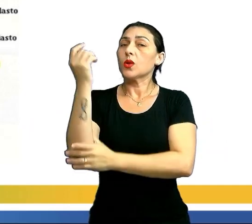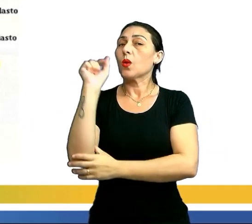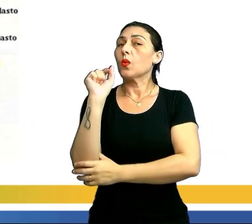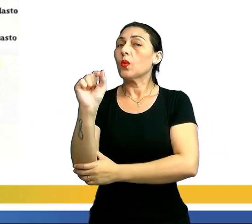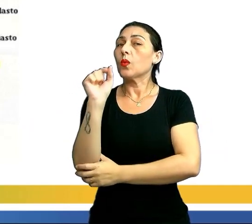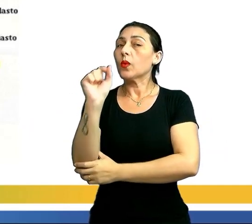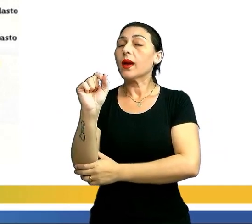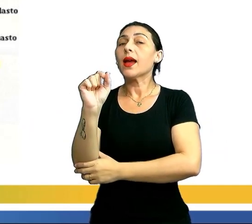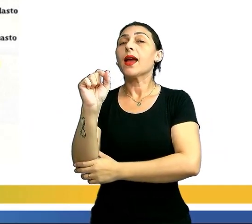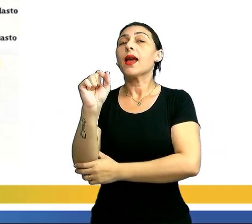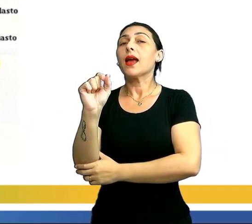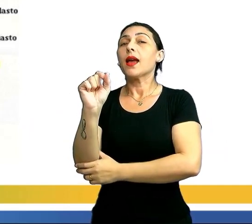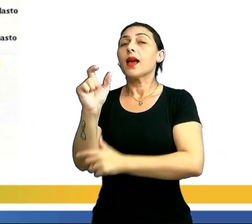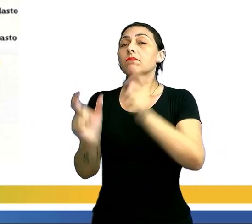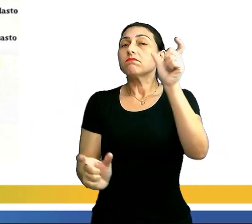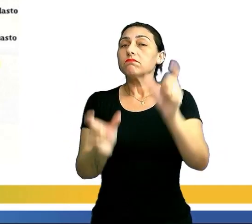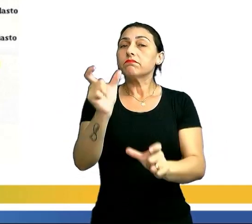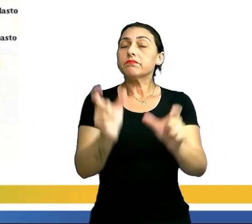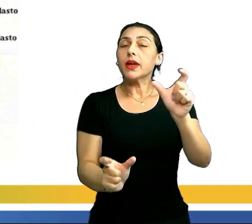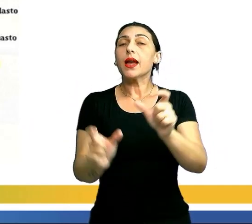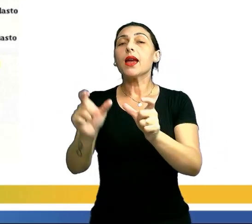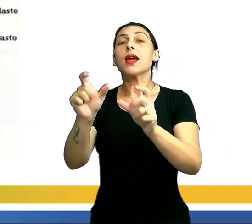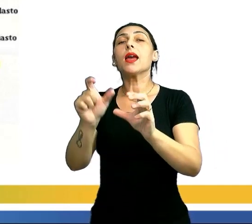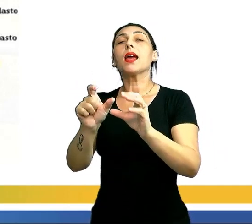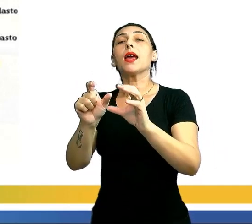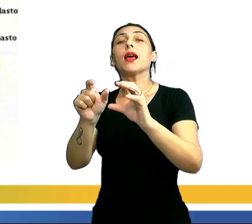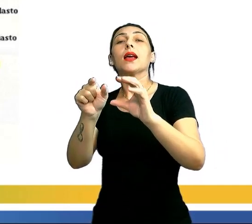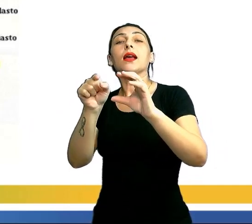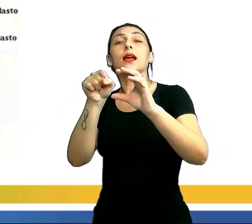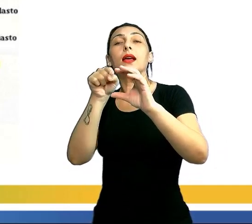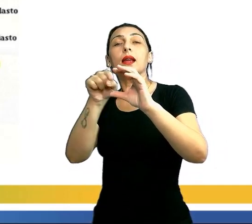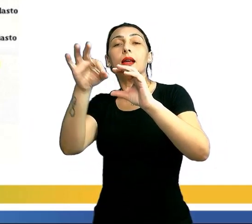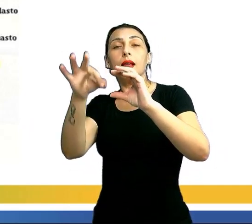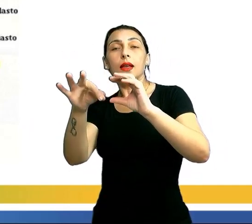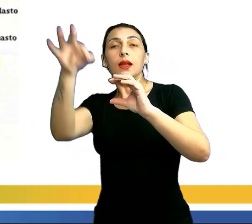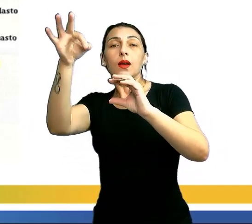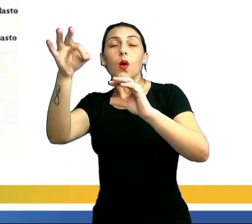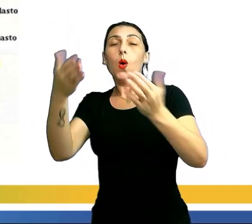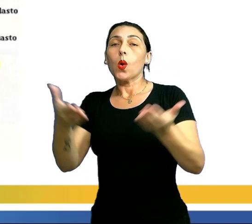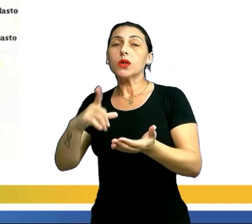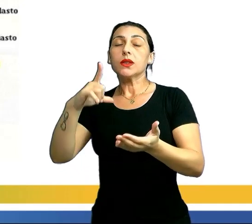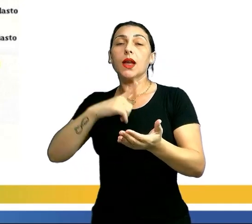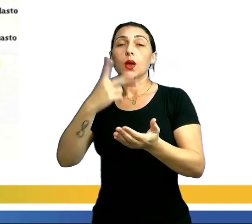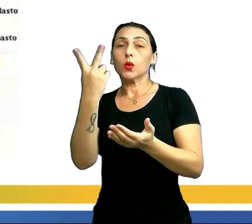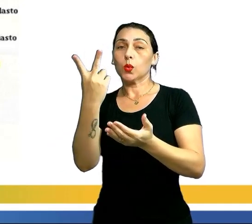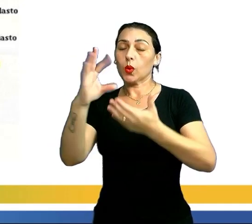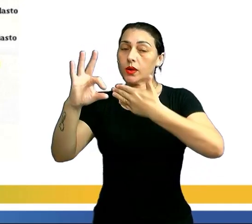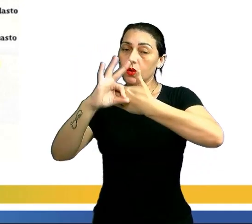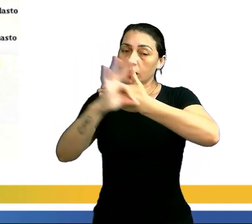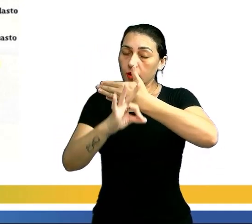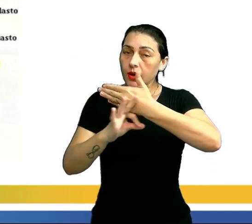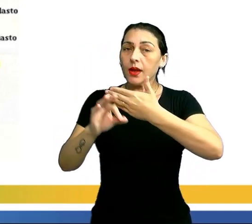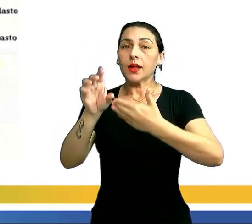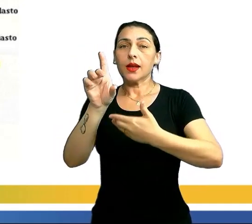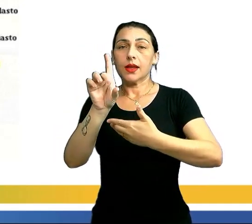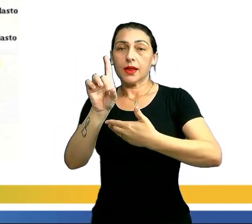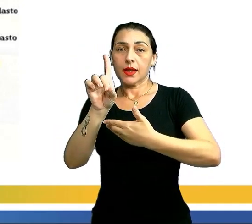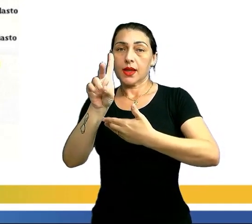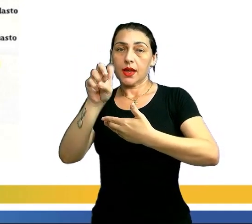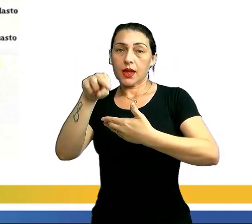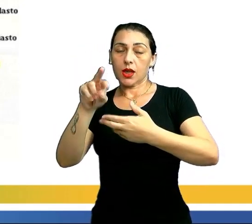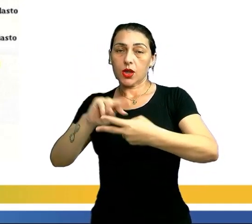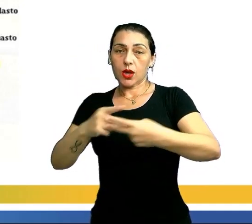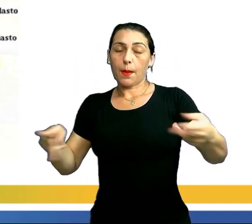os seres eucariontes. E esses seres eucariontes hoje possuem duas organelas que têm DNA